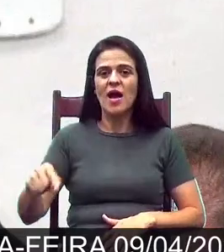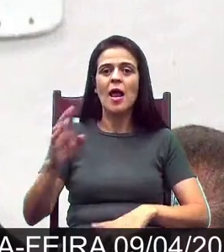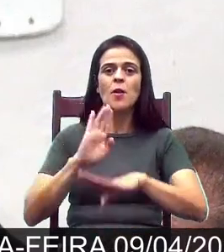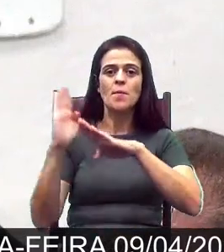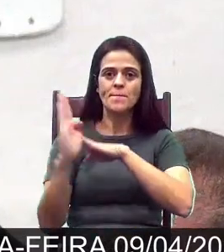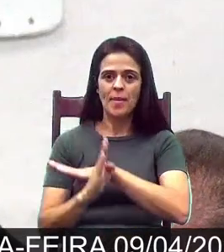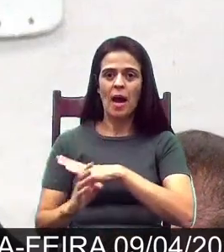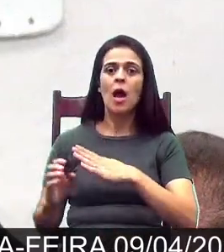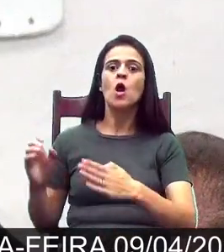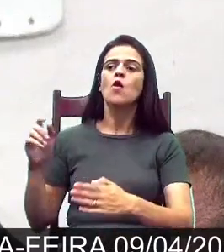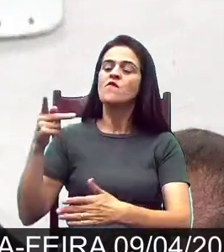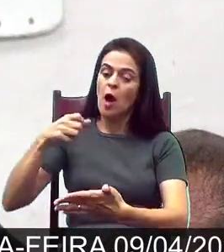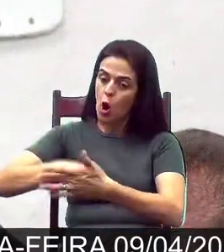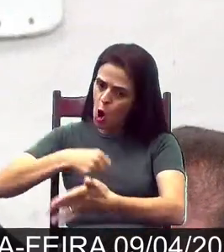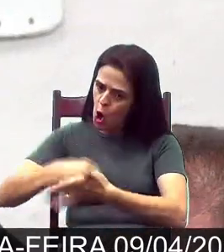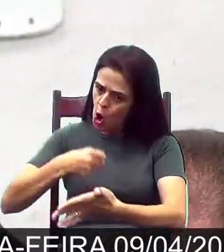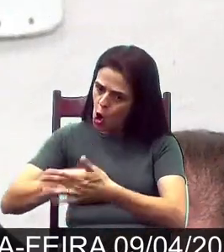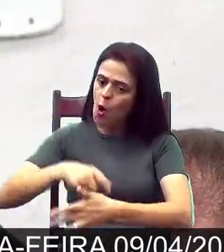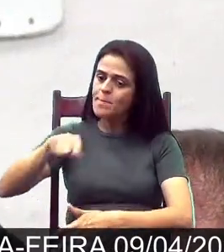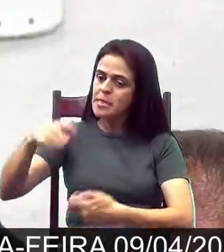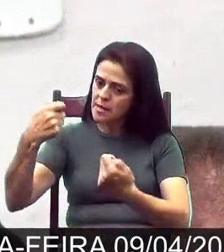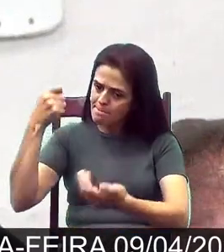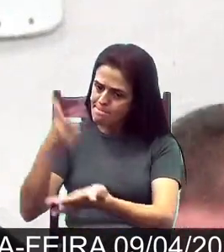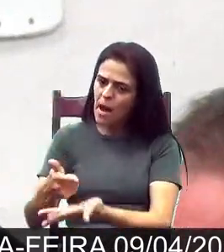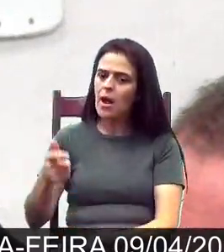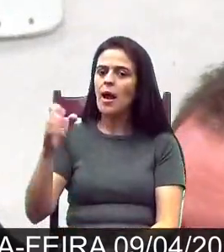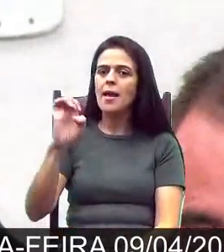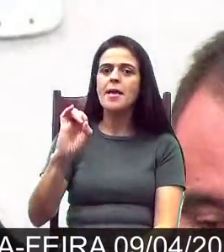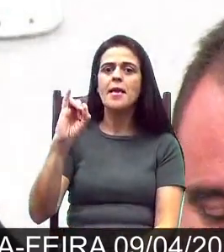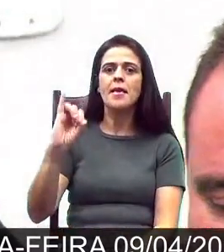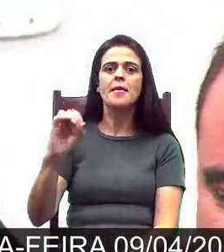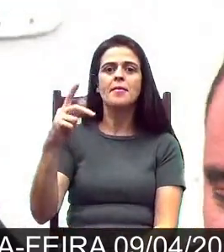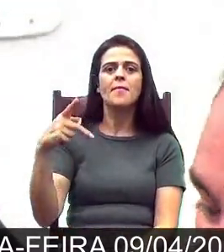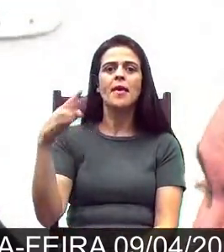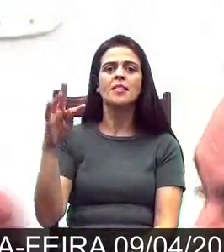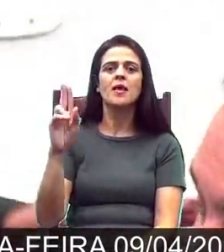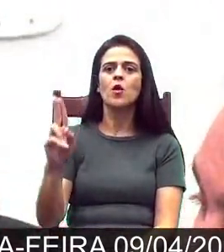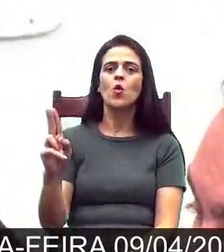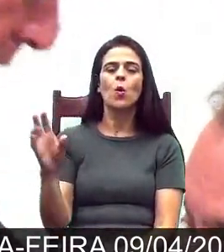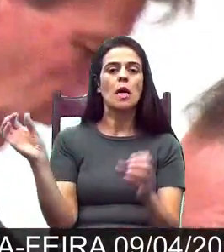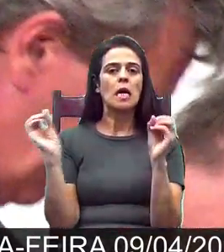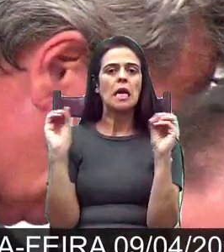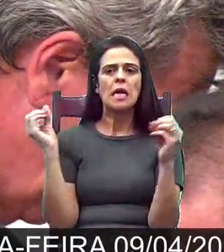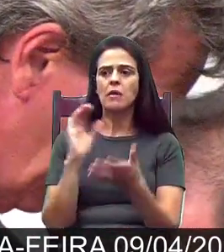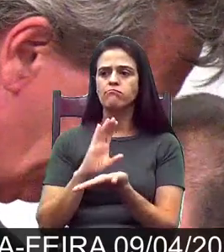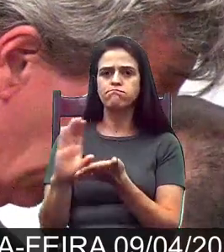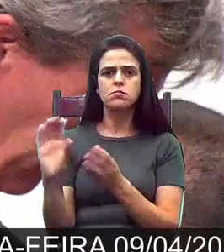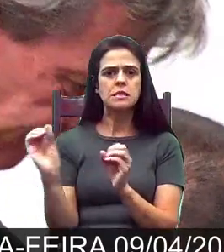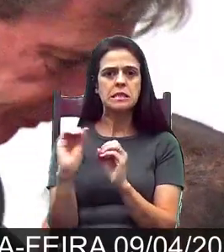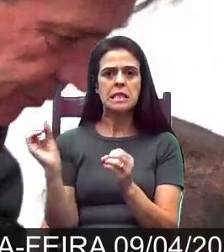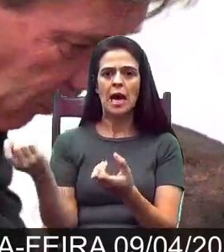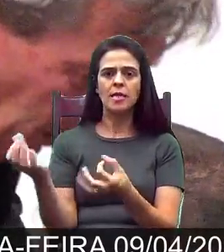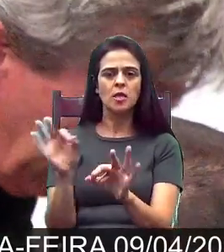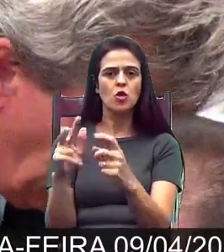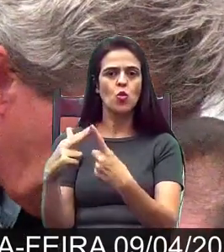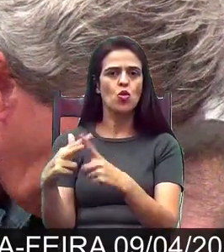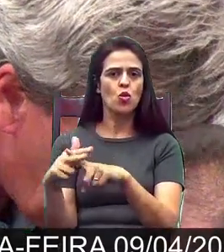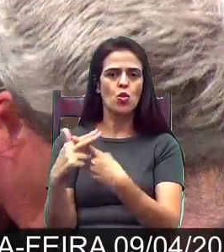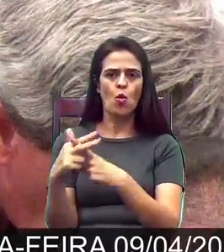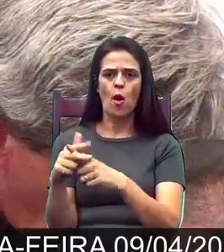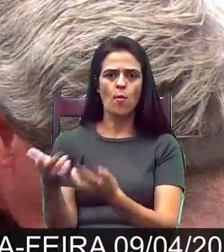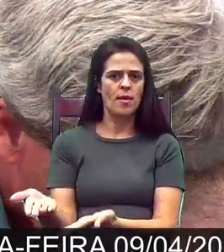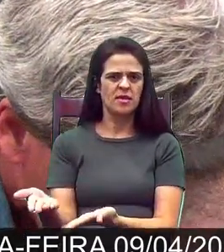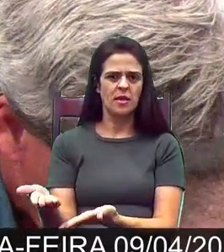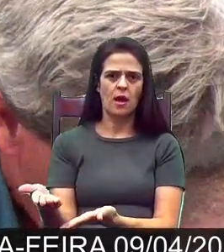IPTU do cidadão e não faz os investimentos necessários. Brincadeira um negócio desse. A população não